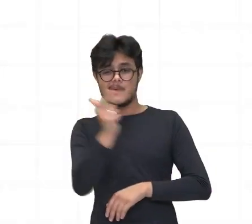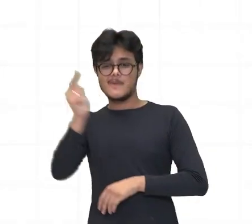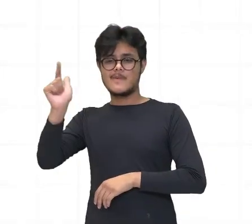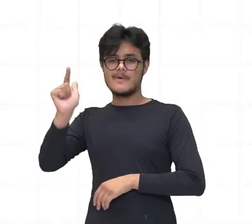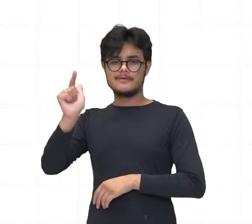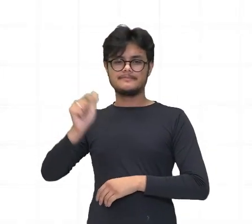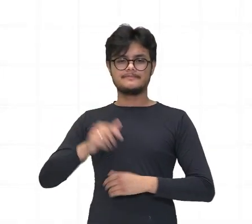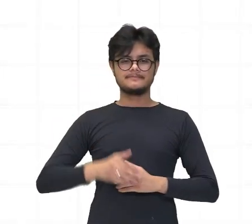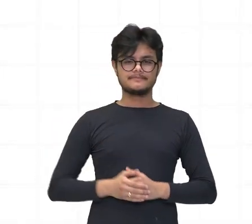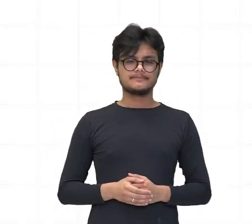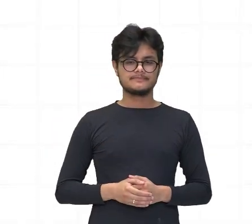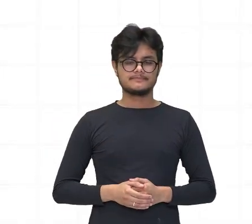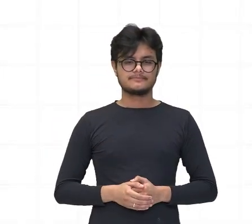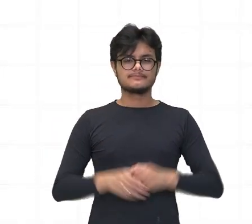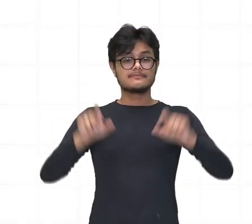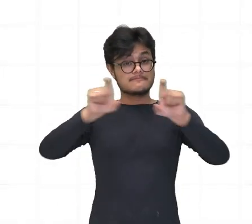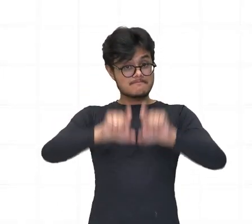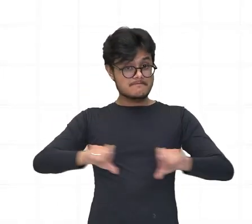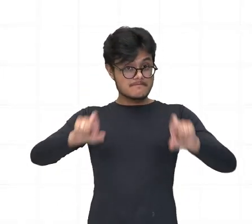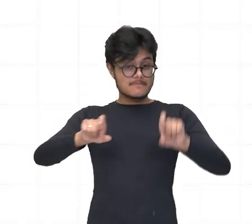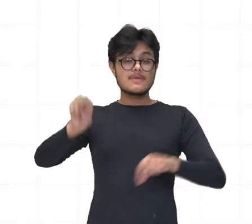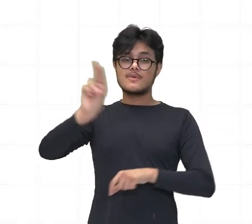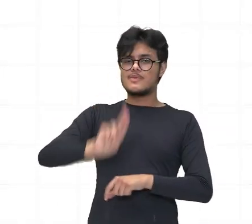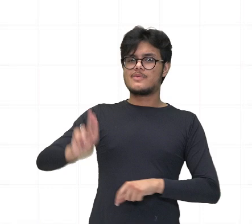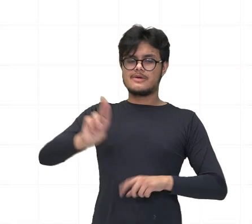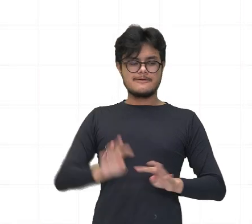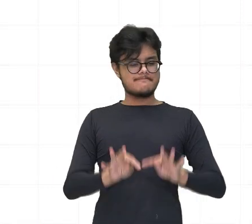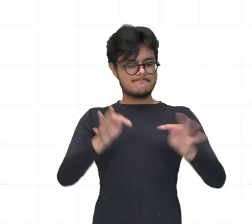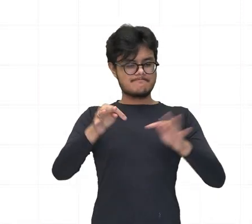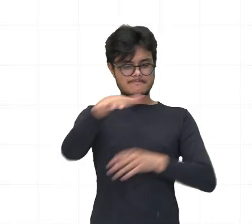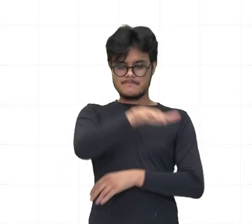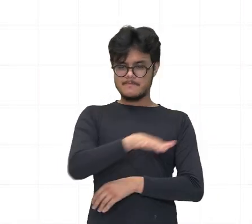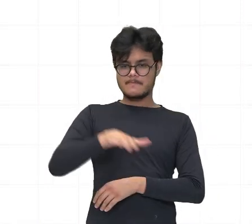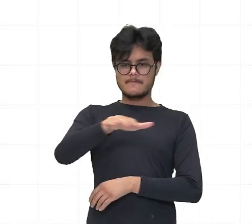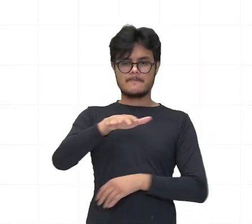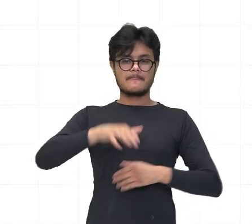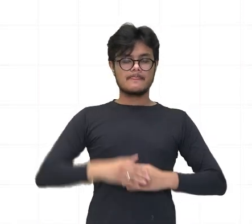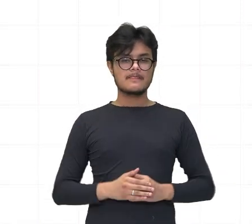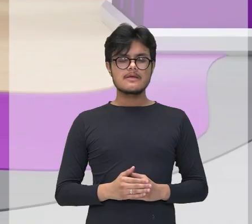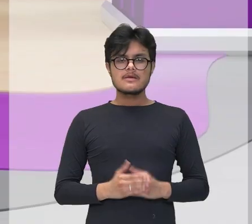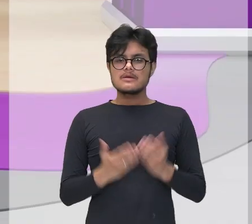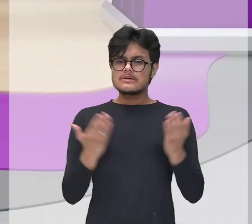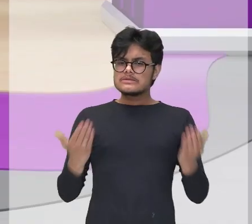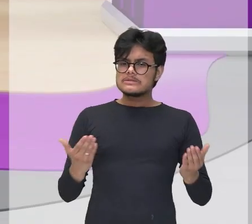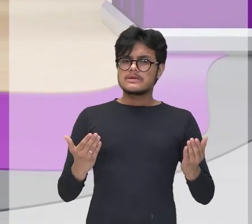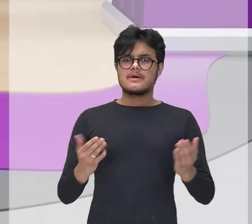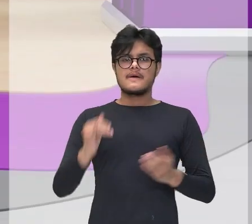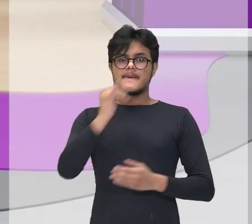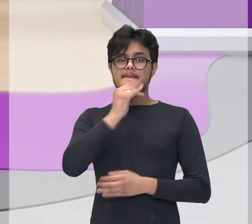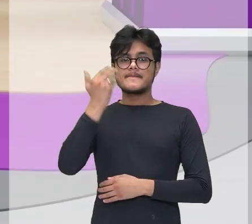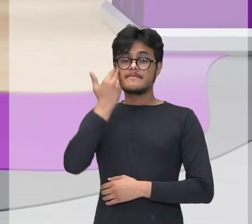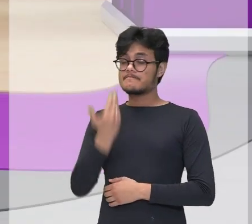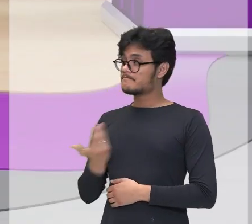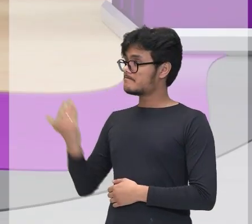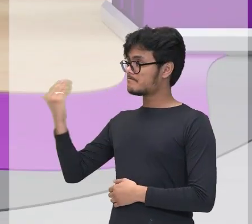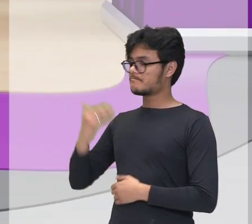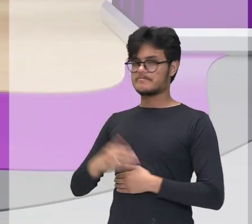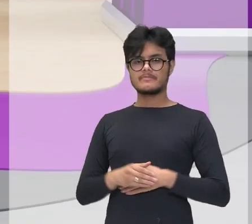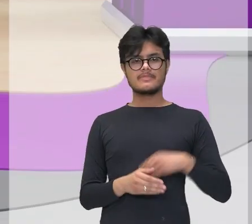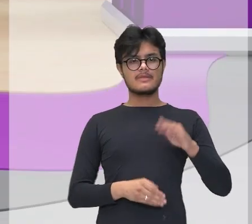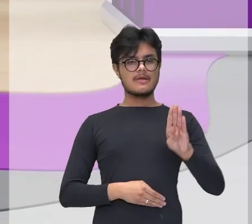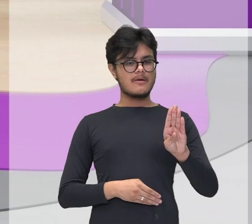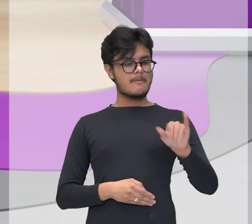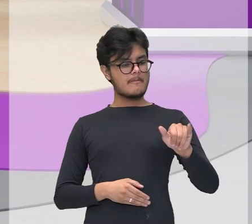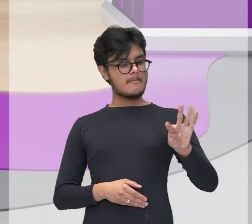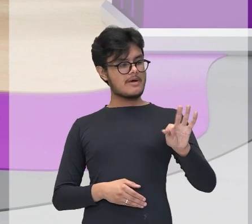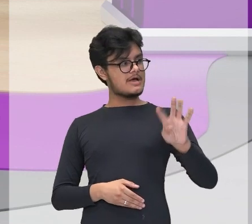unidades de medidas da informática. Então, nós começaremos, né? Começamos com o